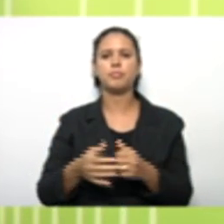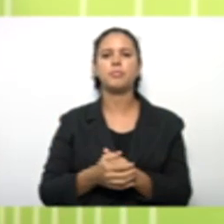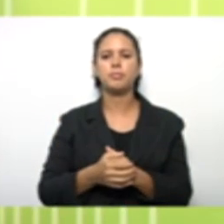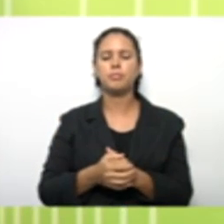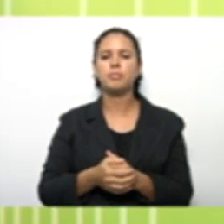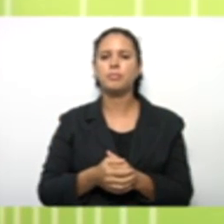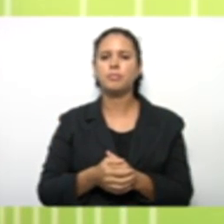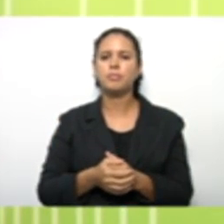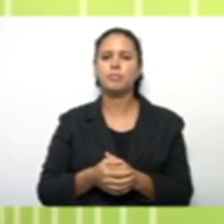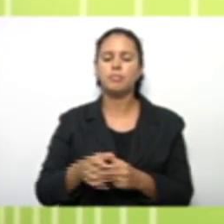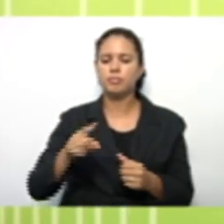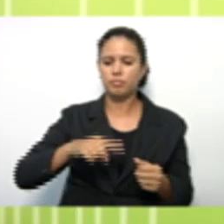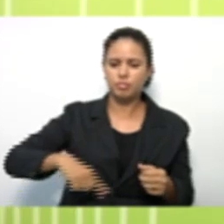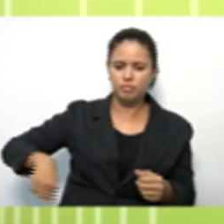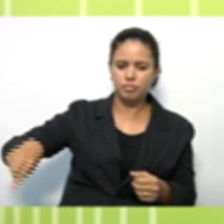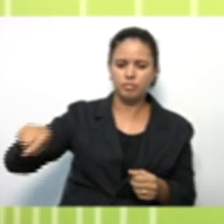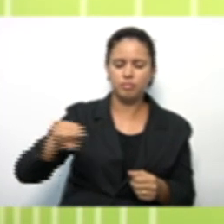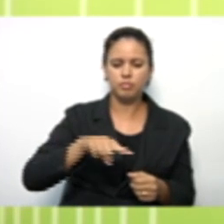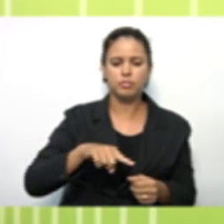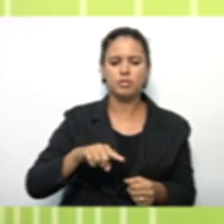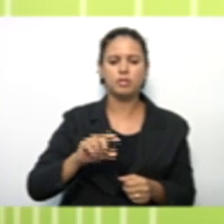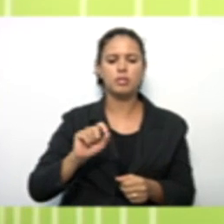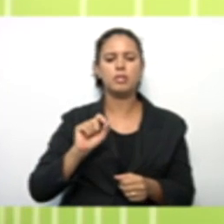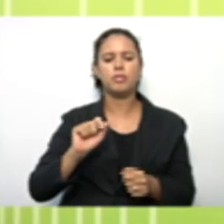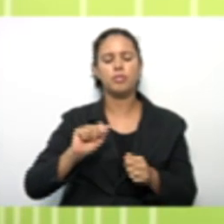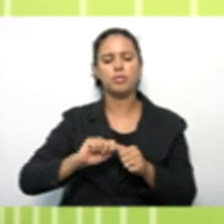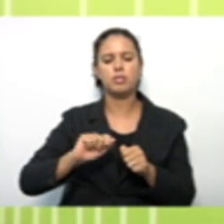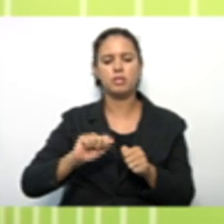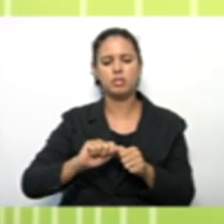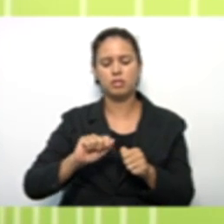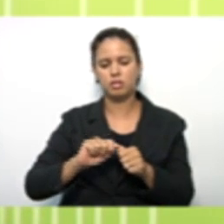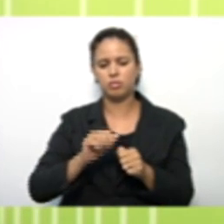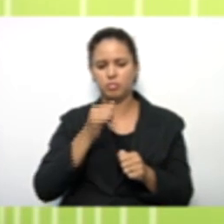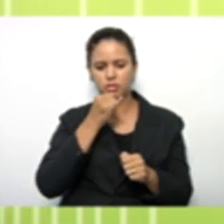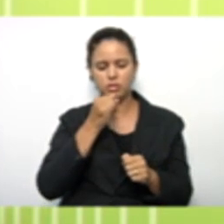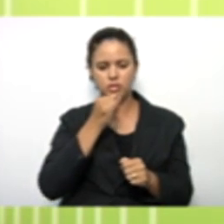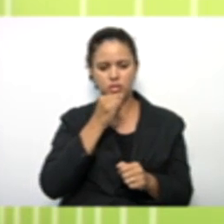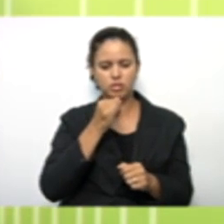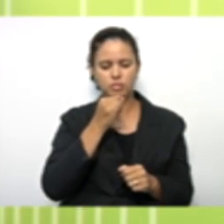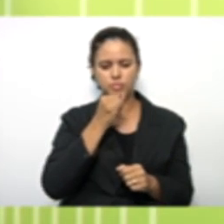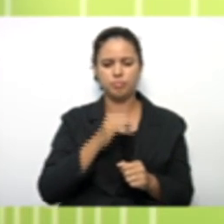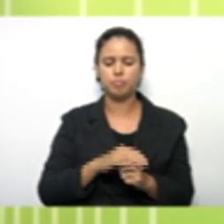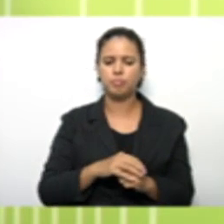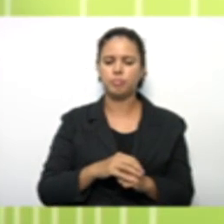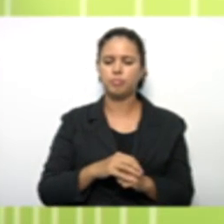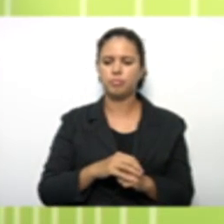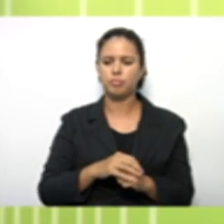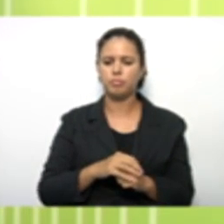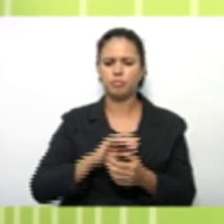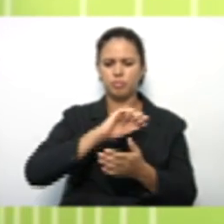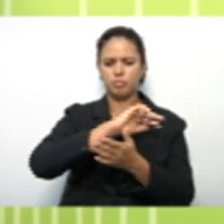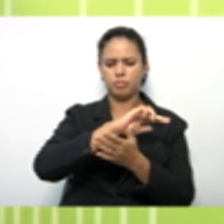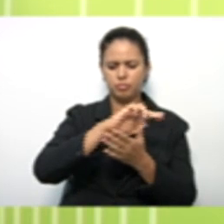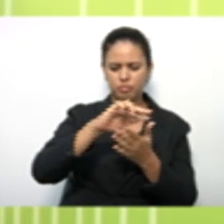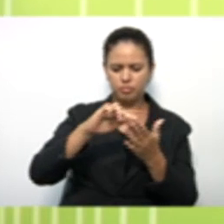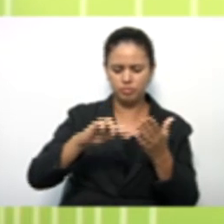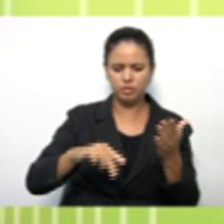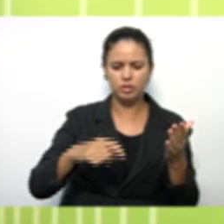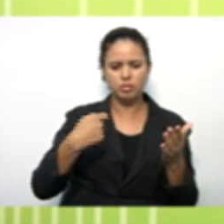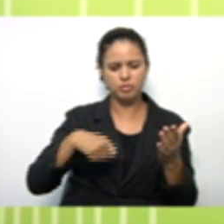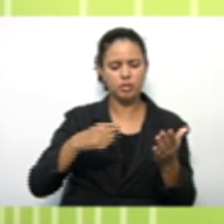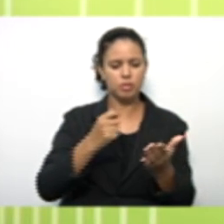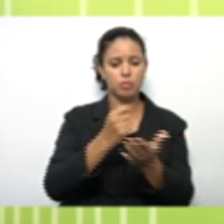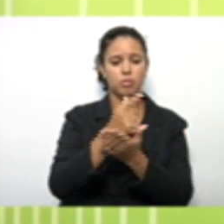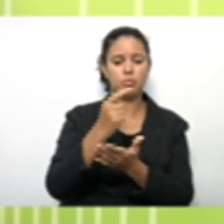nós realizarmos a produção desses produtos, nós temos custos com a aquisição